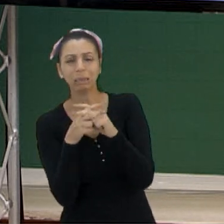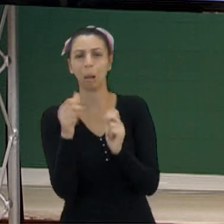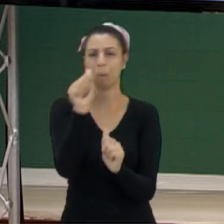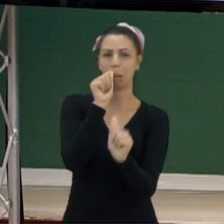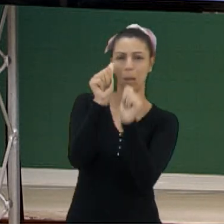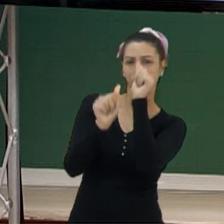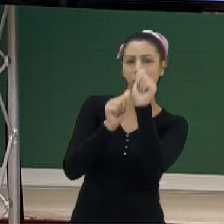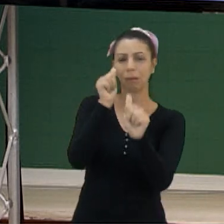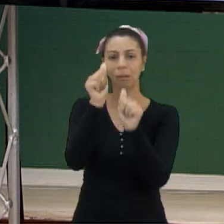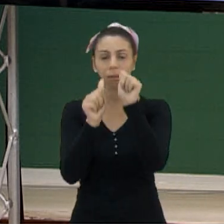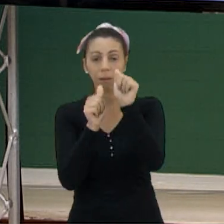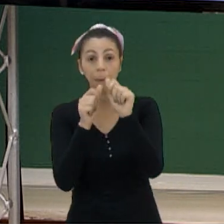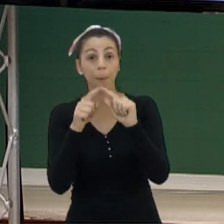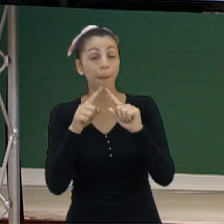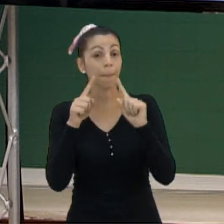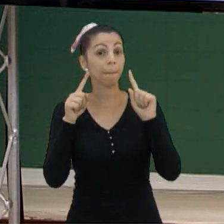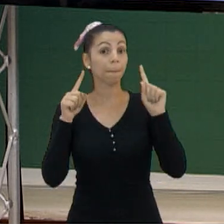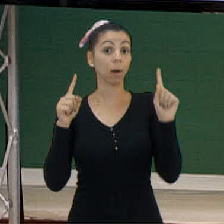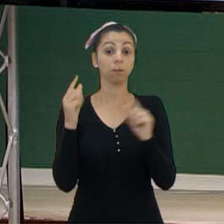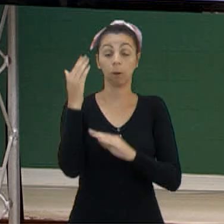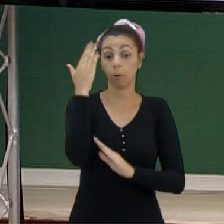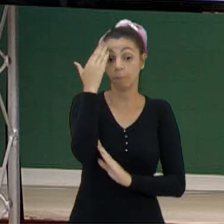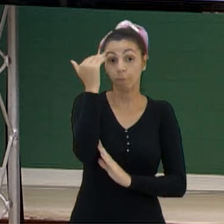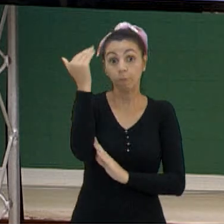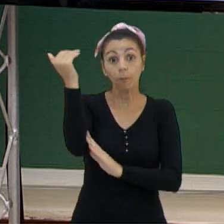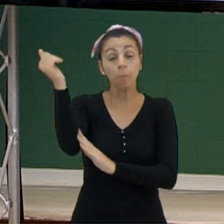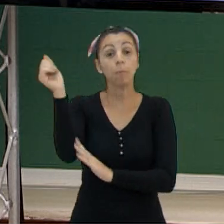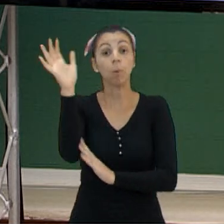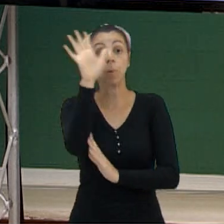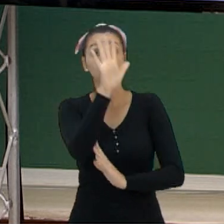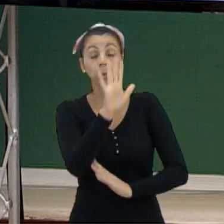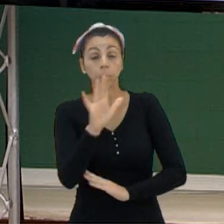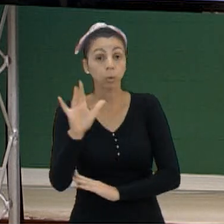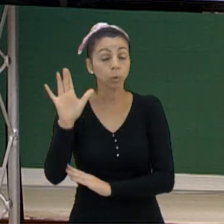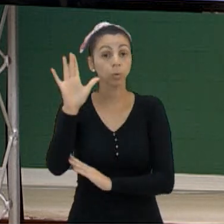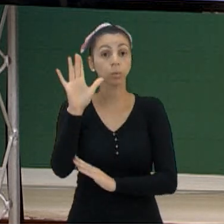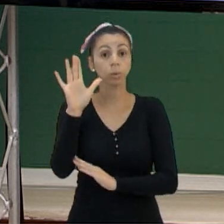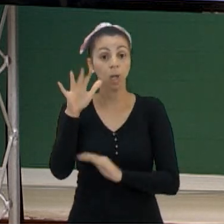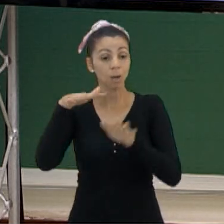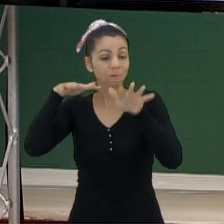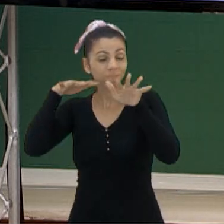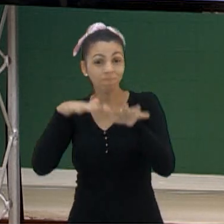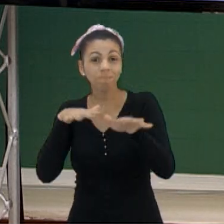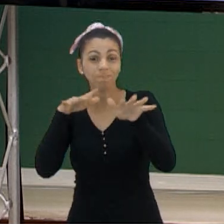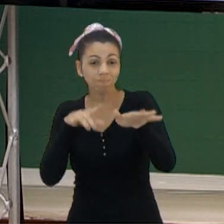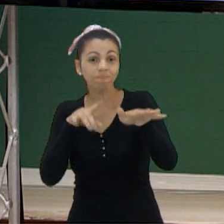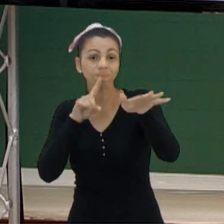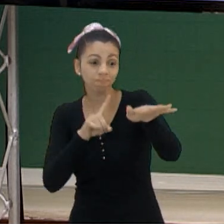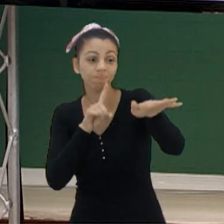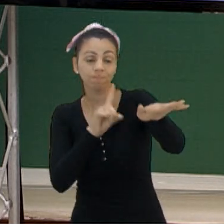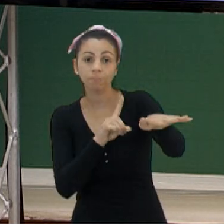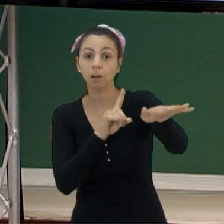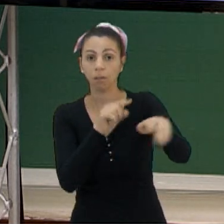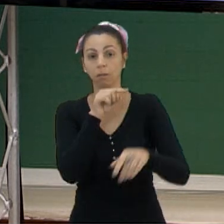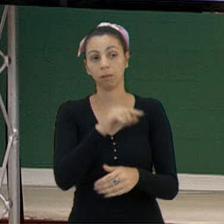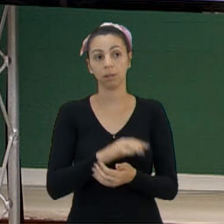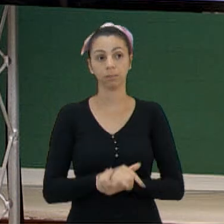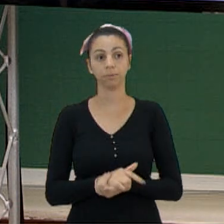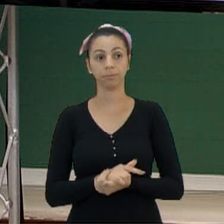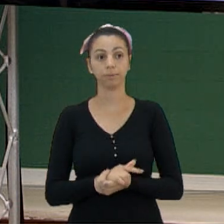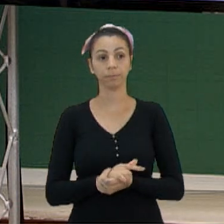mas o cara deixou um legado que uma boa parte dos artistas barrocos vão seguir, tá? Vamos ver